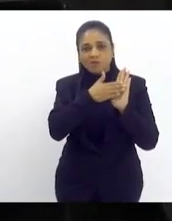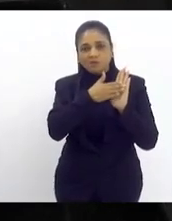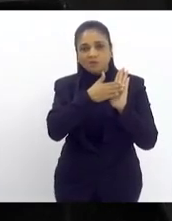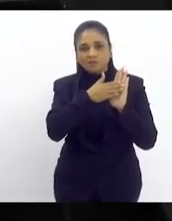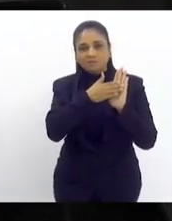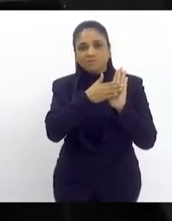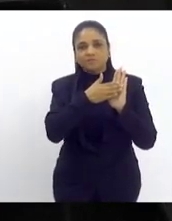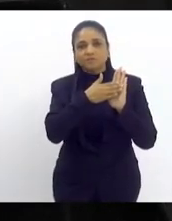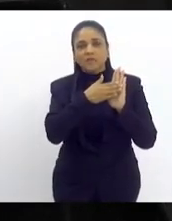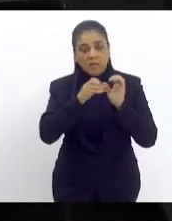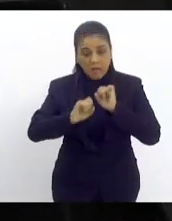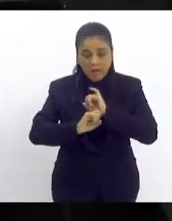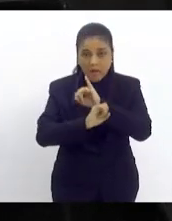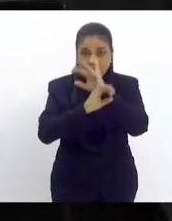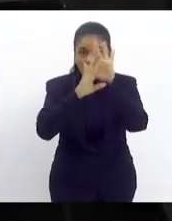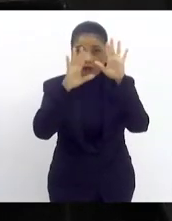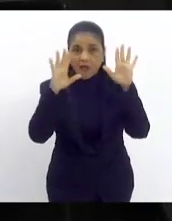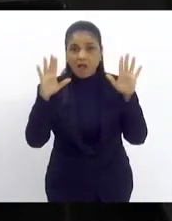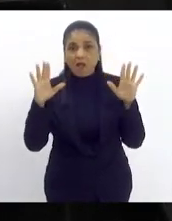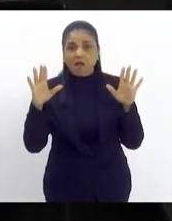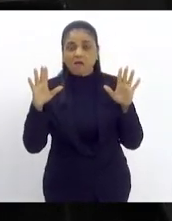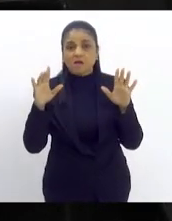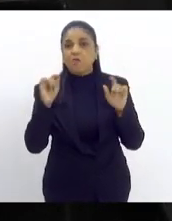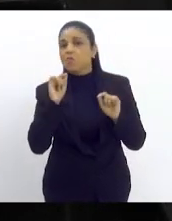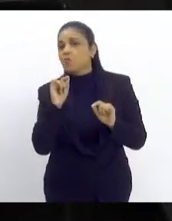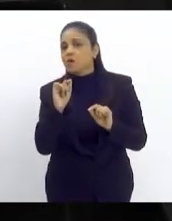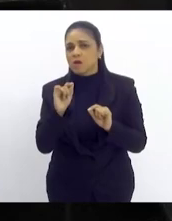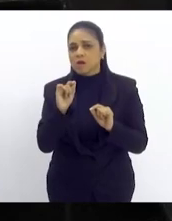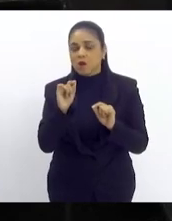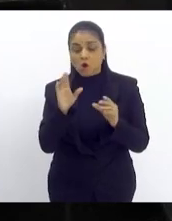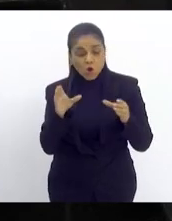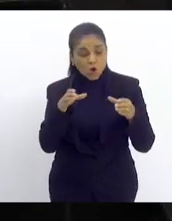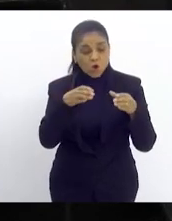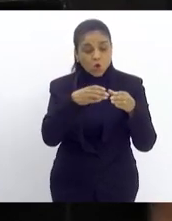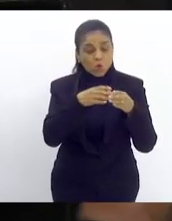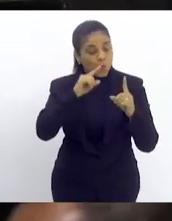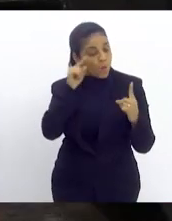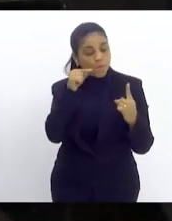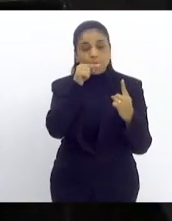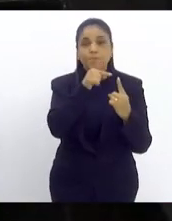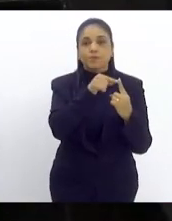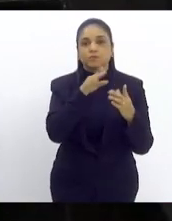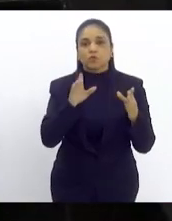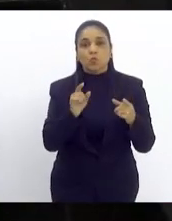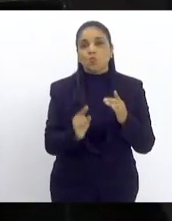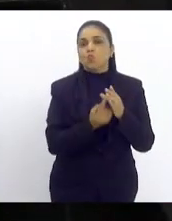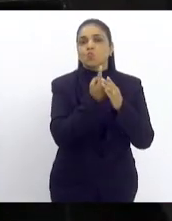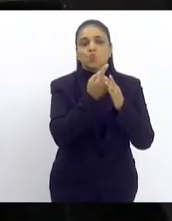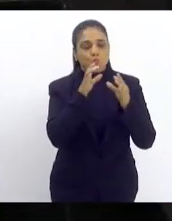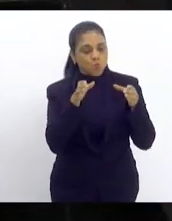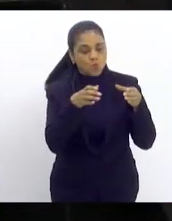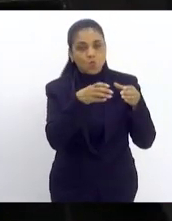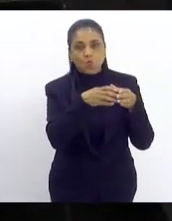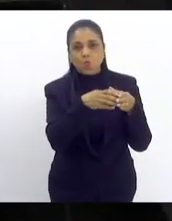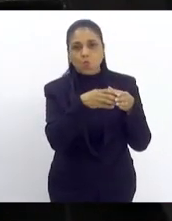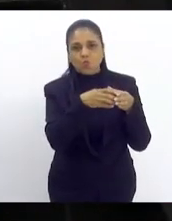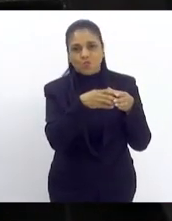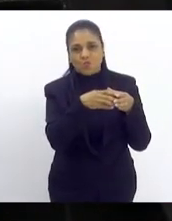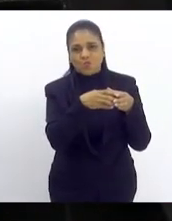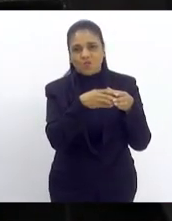era muito clara em Só atender um determinado grupo de Só atender